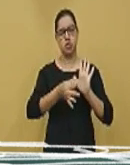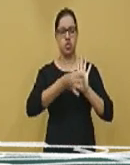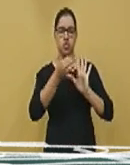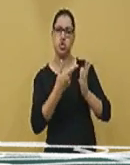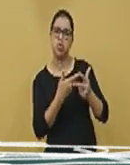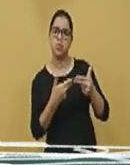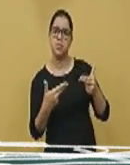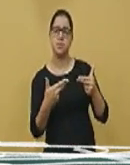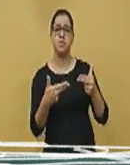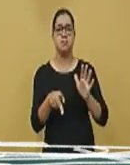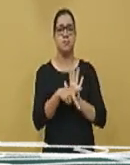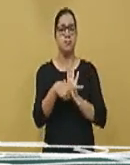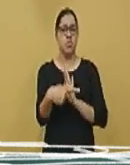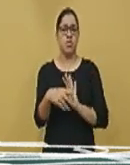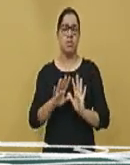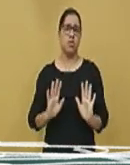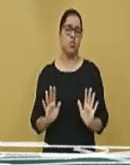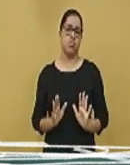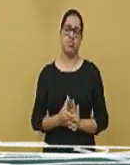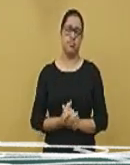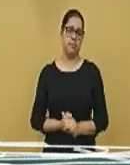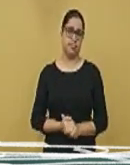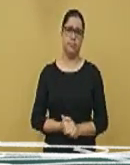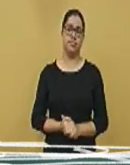que eu destaco na minha fala.